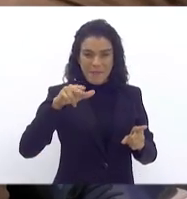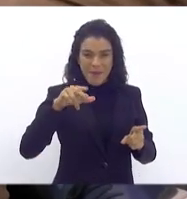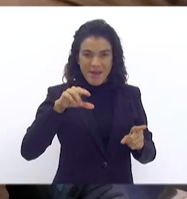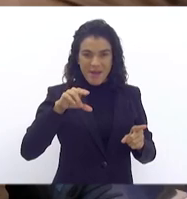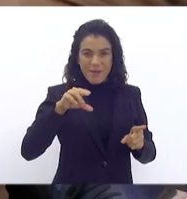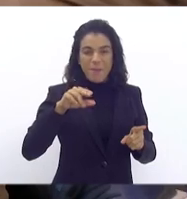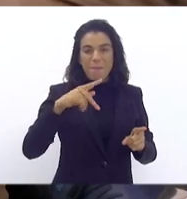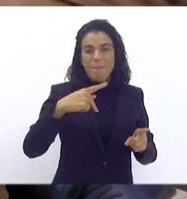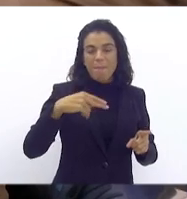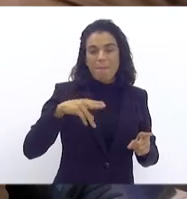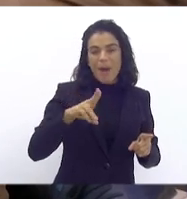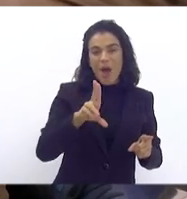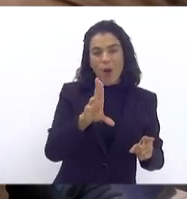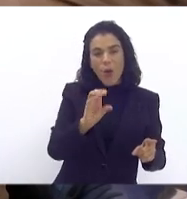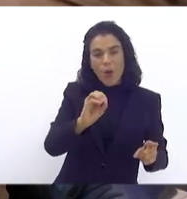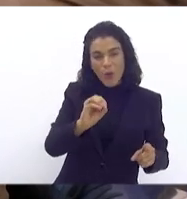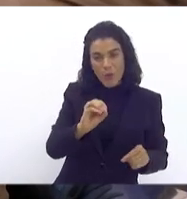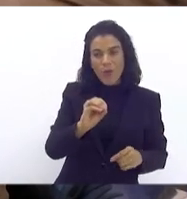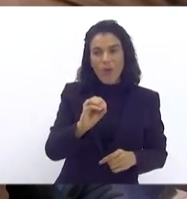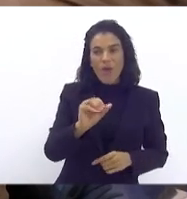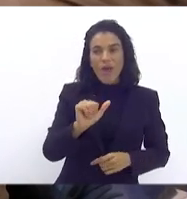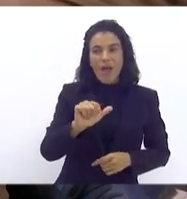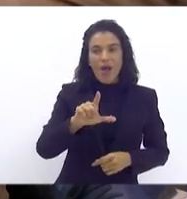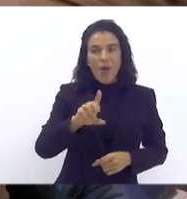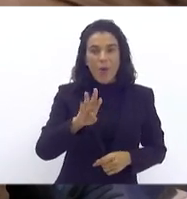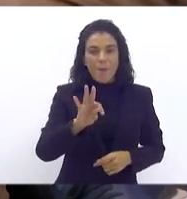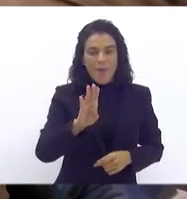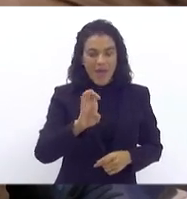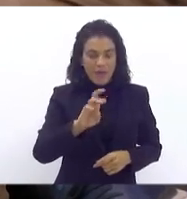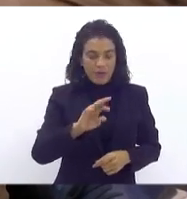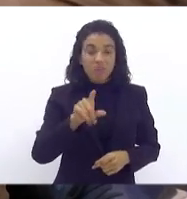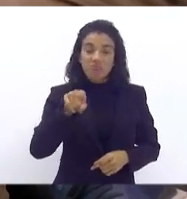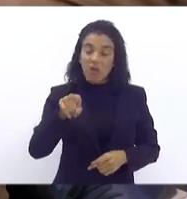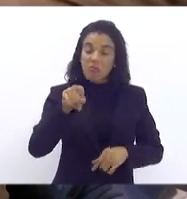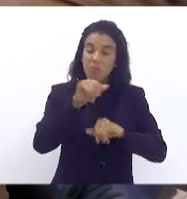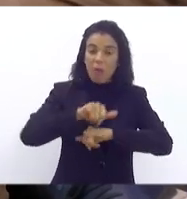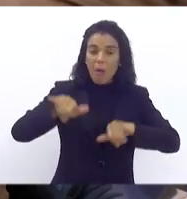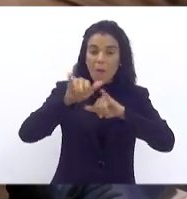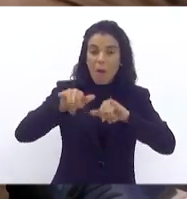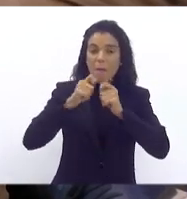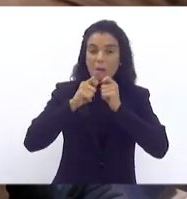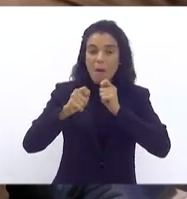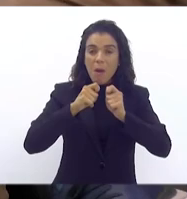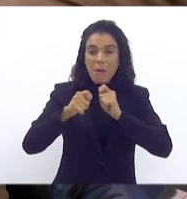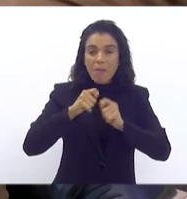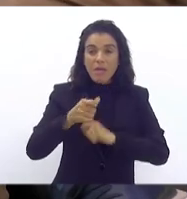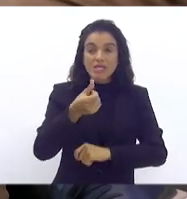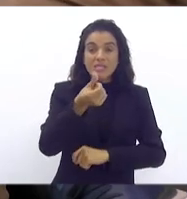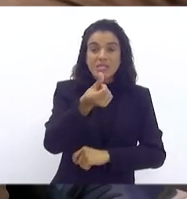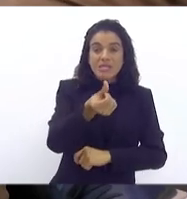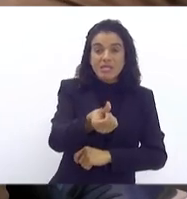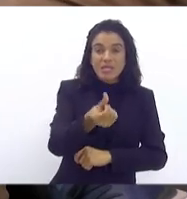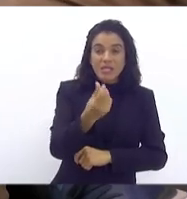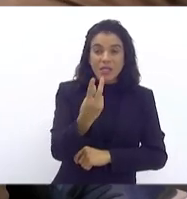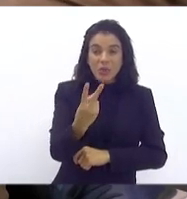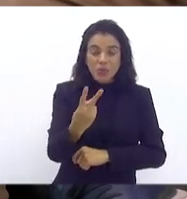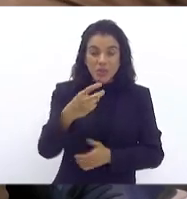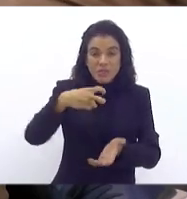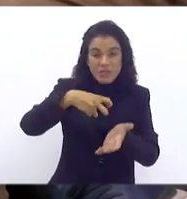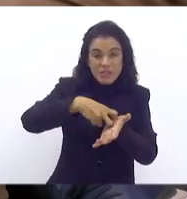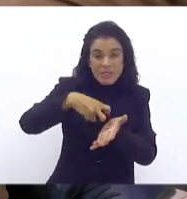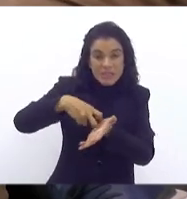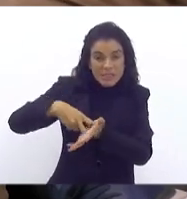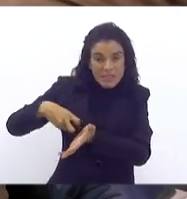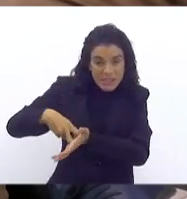Costa que foi um um caso bastante noticiado aqui que ele foi submetido a 62 ações penais